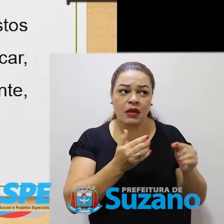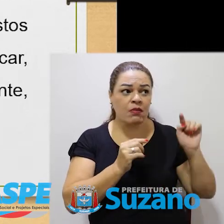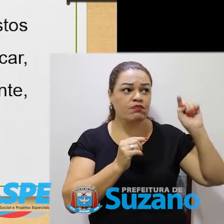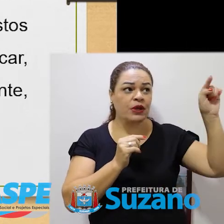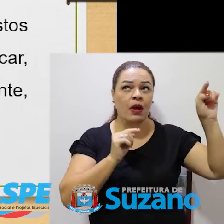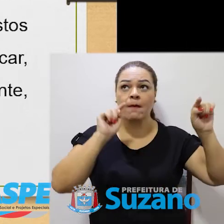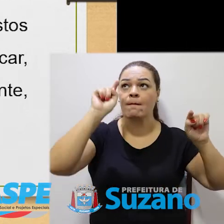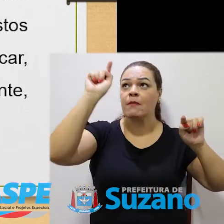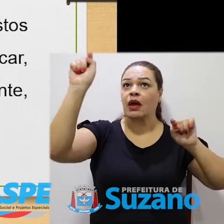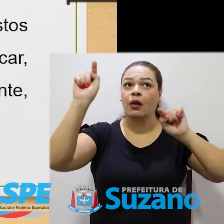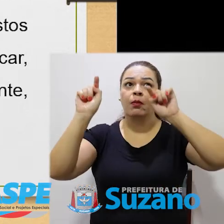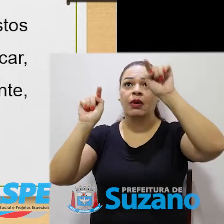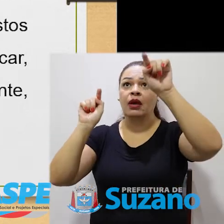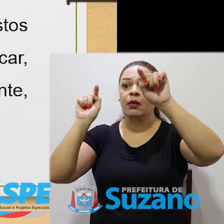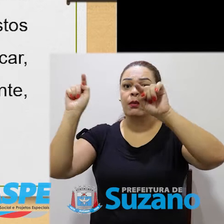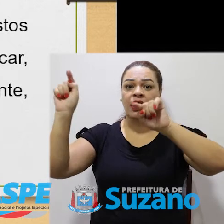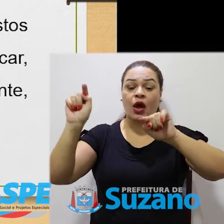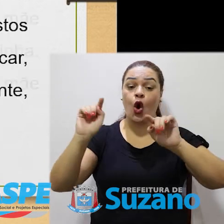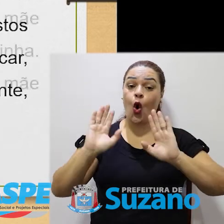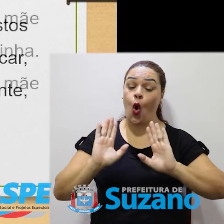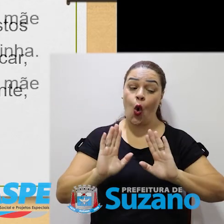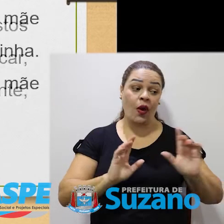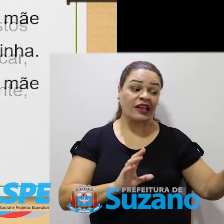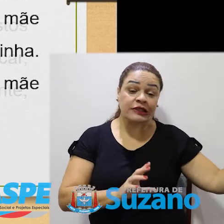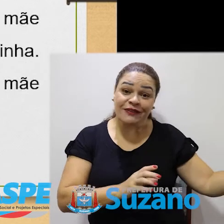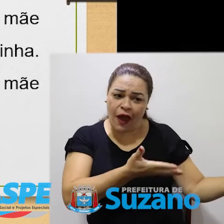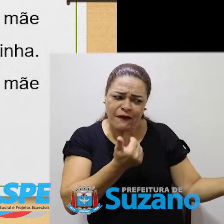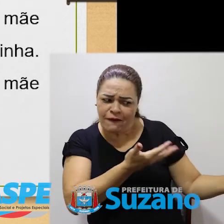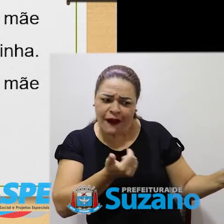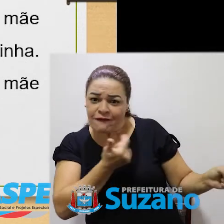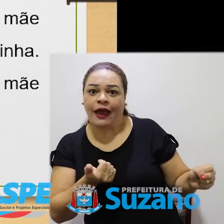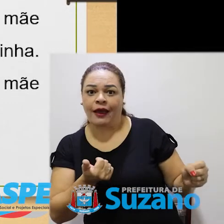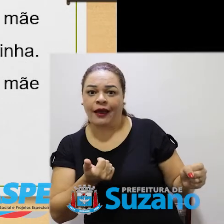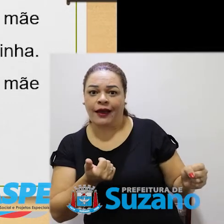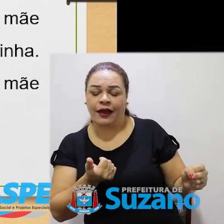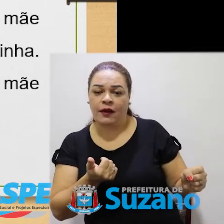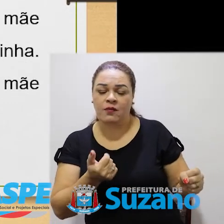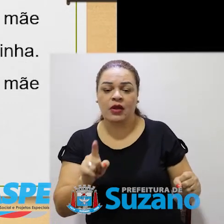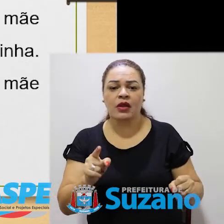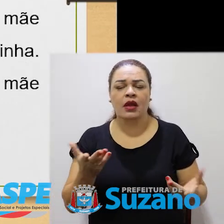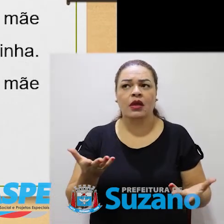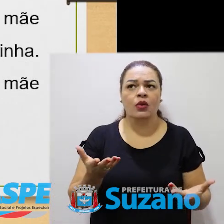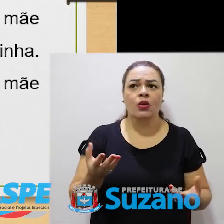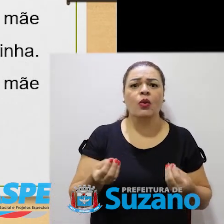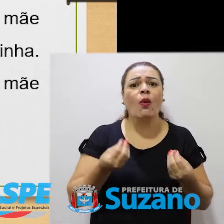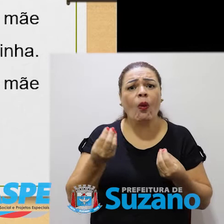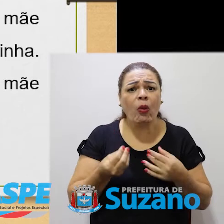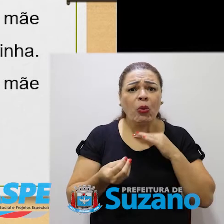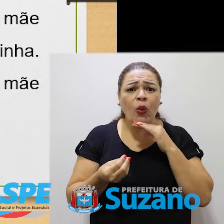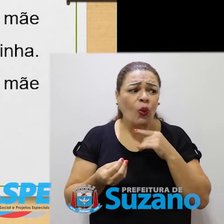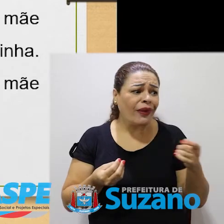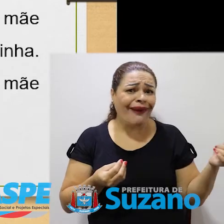o que queria ou simplesmente arrastava a amiga para onde ele queria ir. Ele imaginava como deveria ser ruim para a